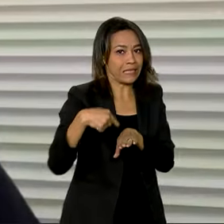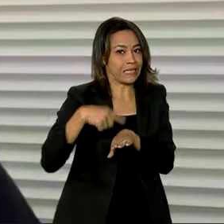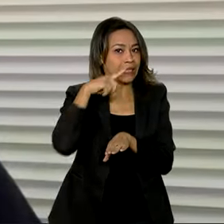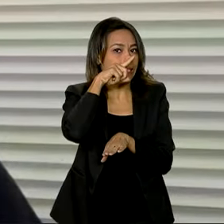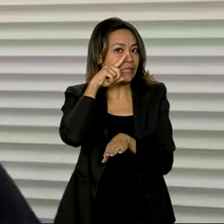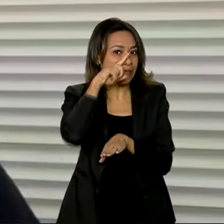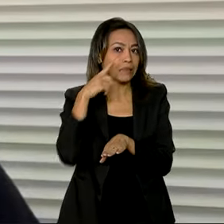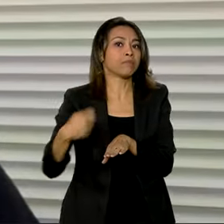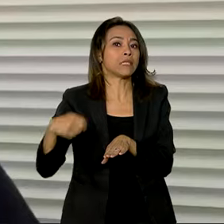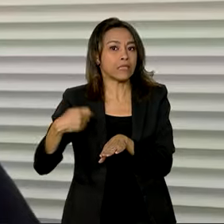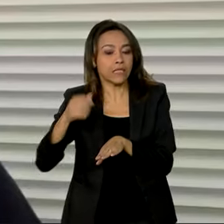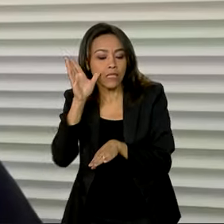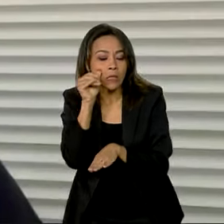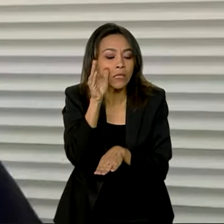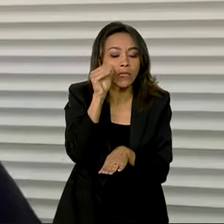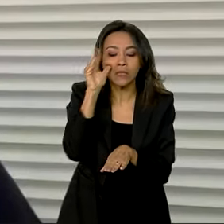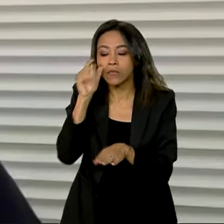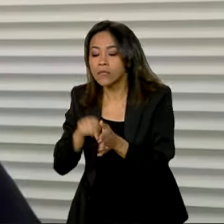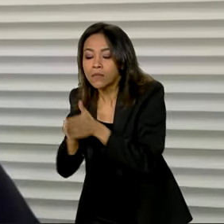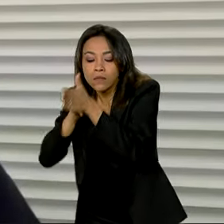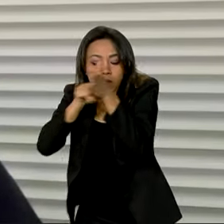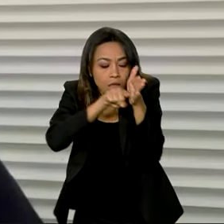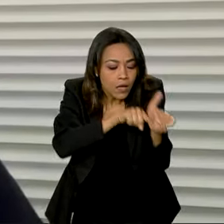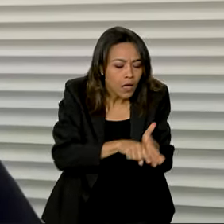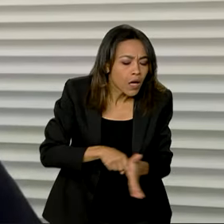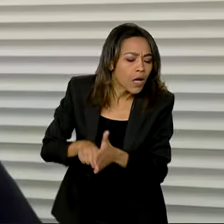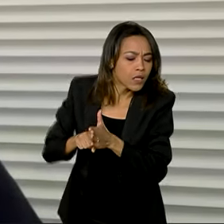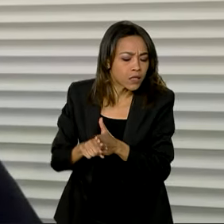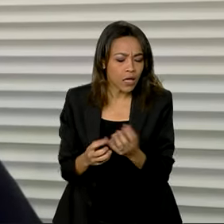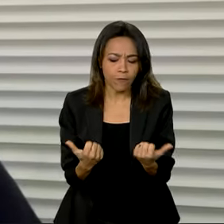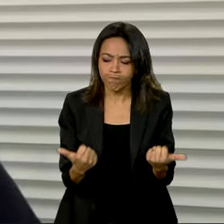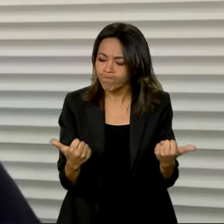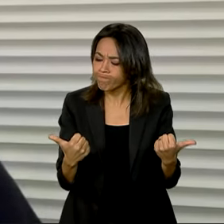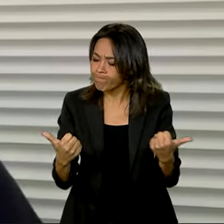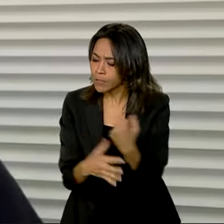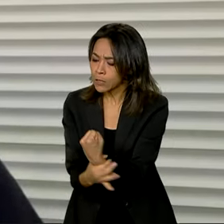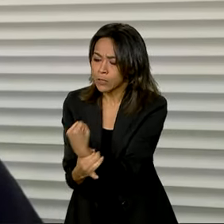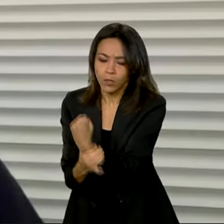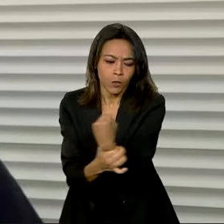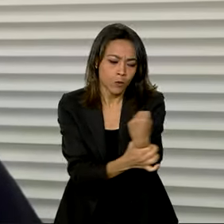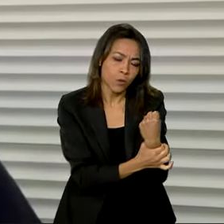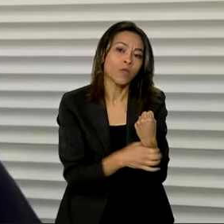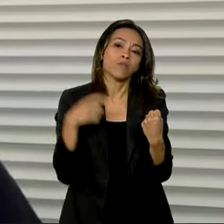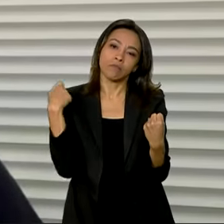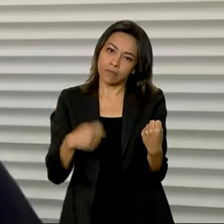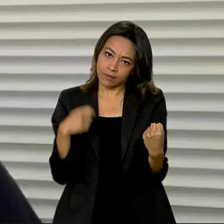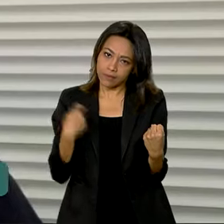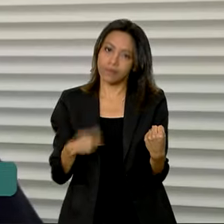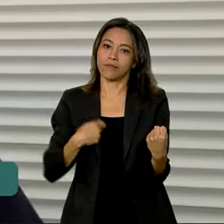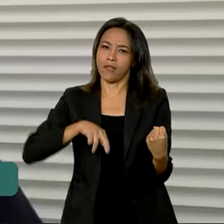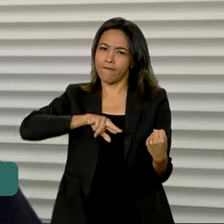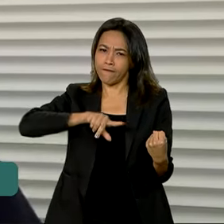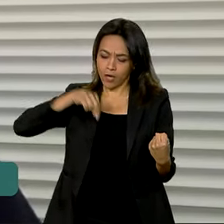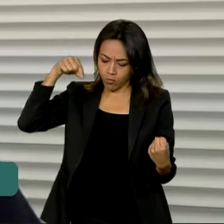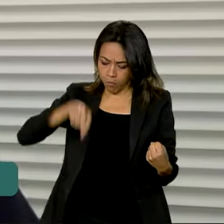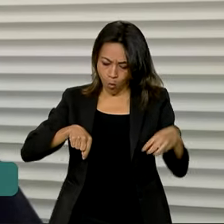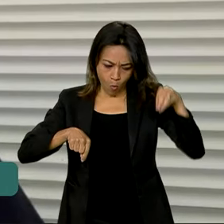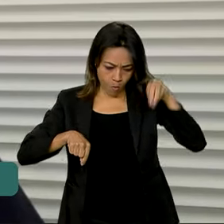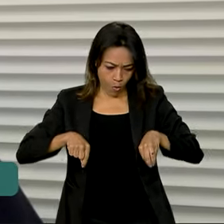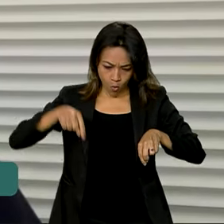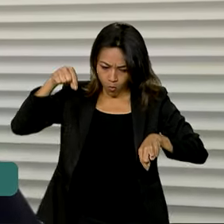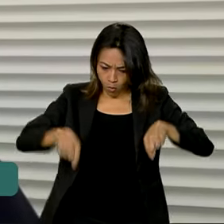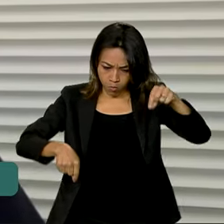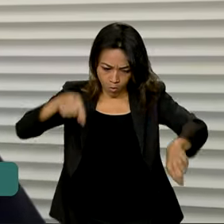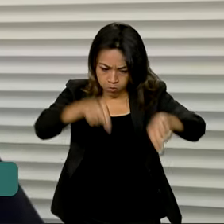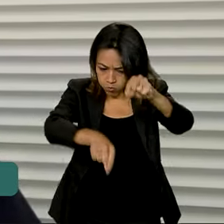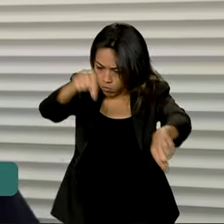essa varredura, essa inspeção. Essa inspeção ela é por rastreamento, então é feita em vários pontos essa